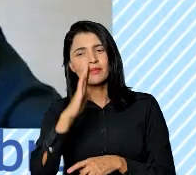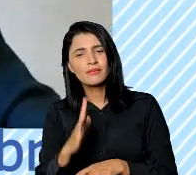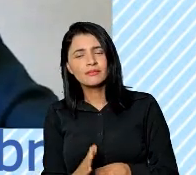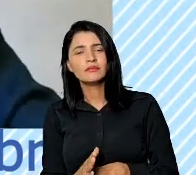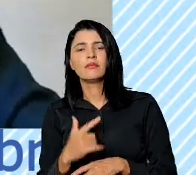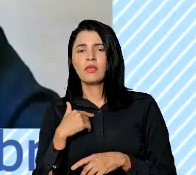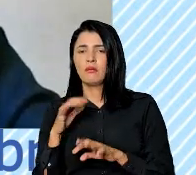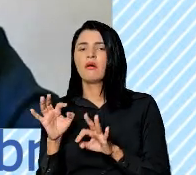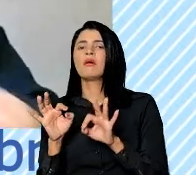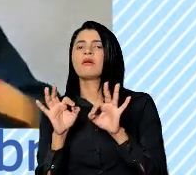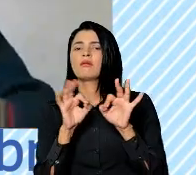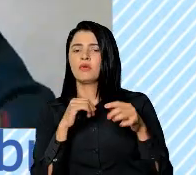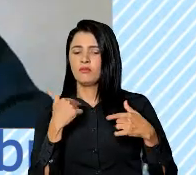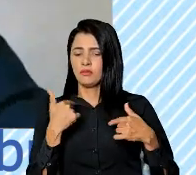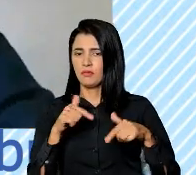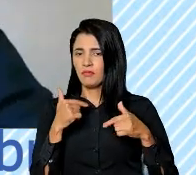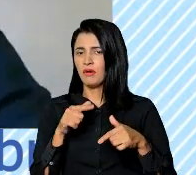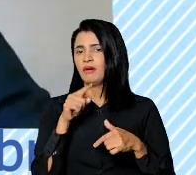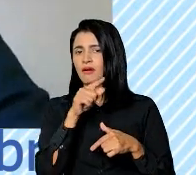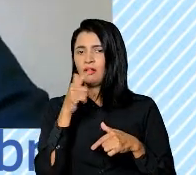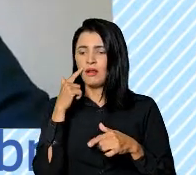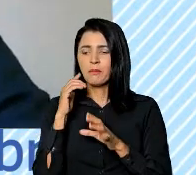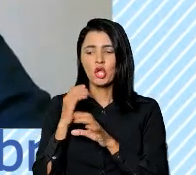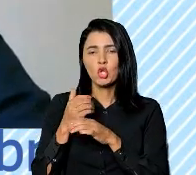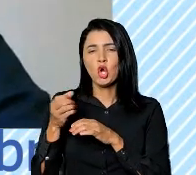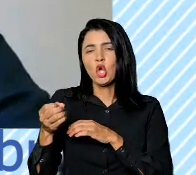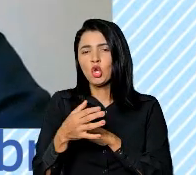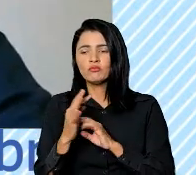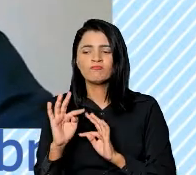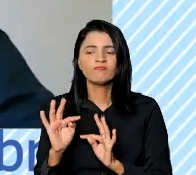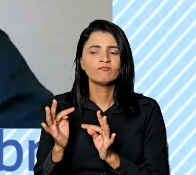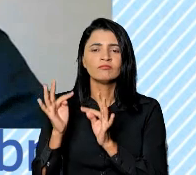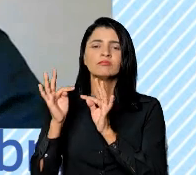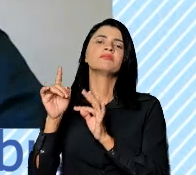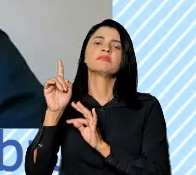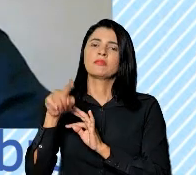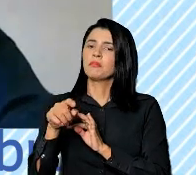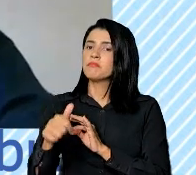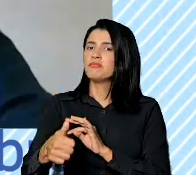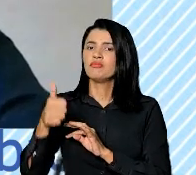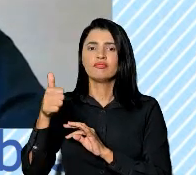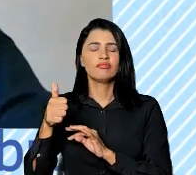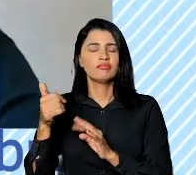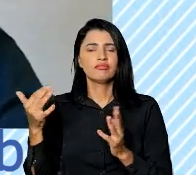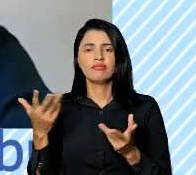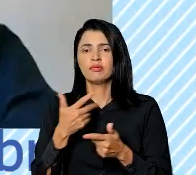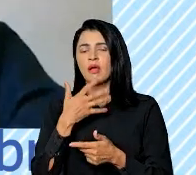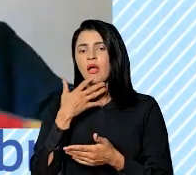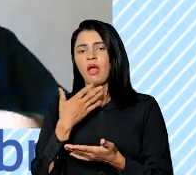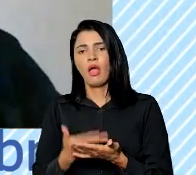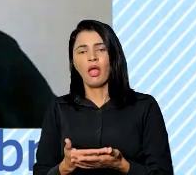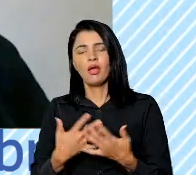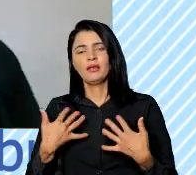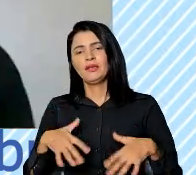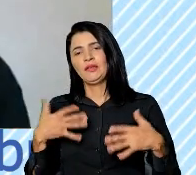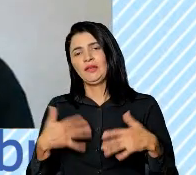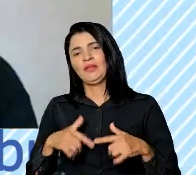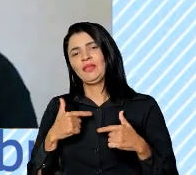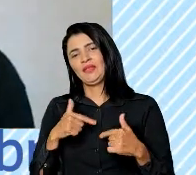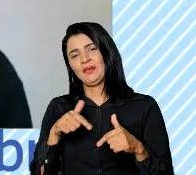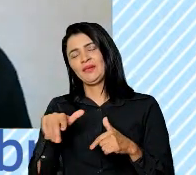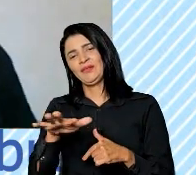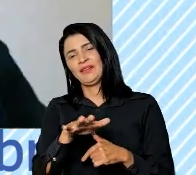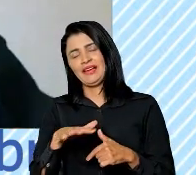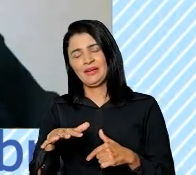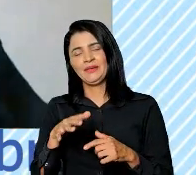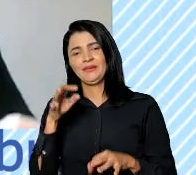também dos laboratórios de inovação, enfim, são precursores. Eu admiro muito o trabalho de toda a magistratura